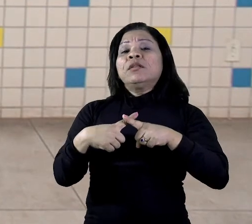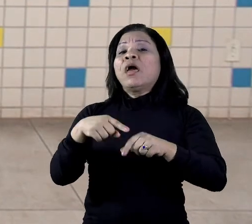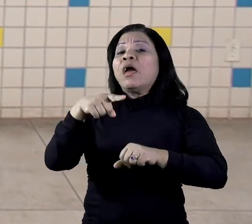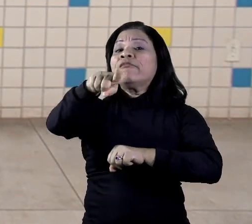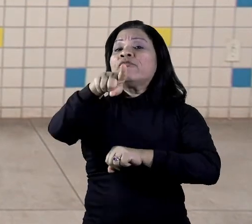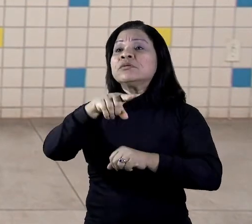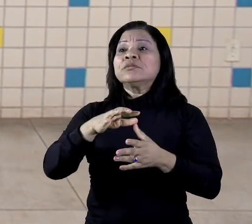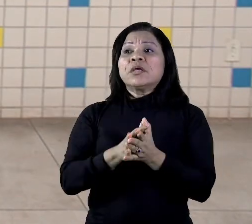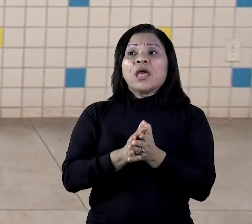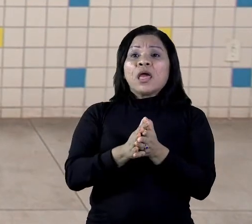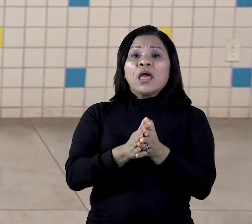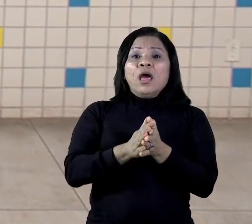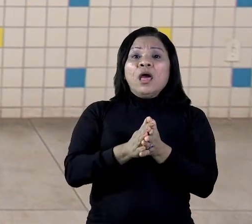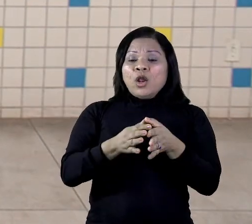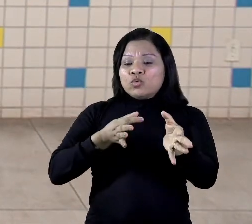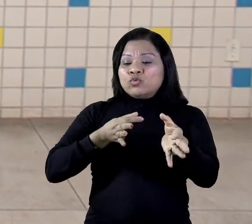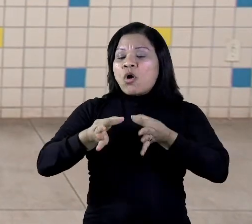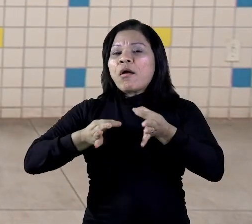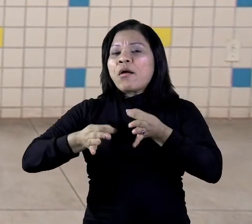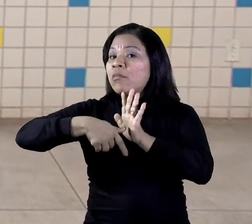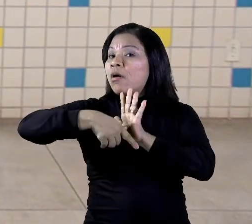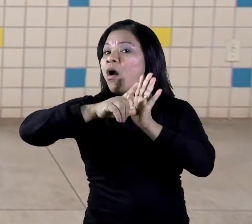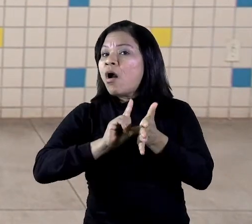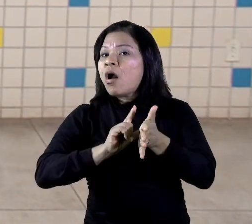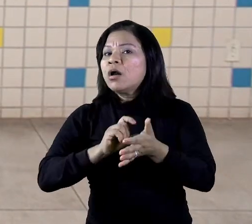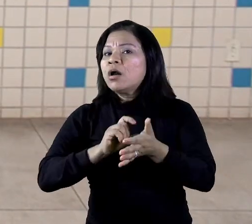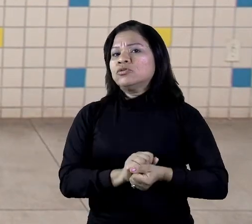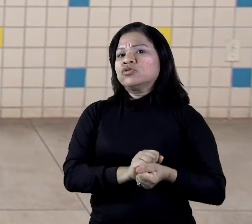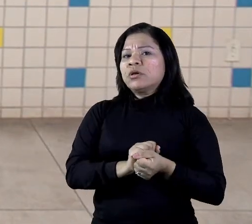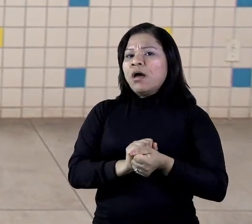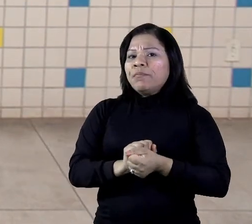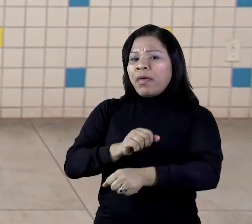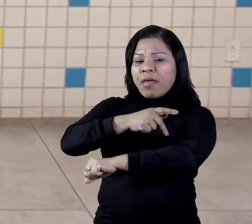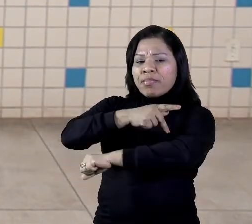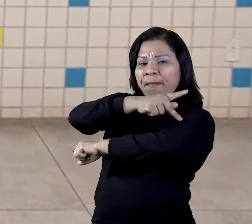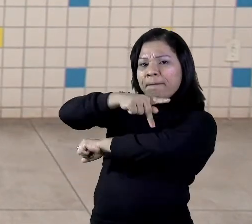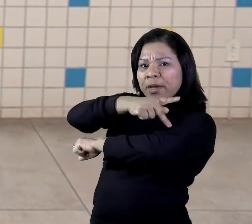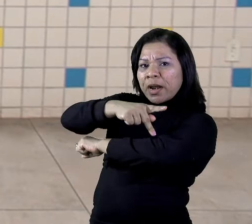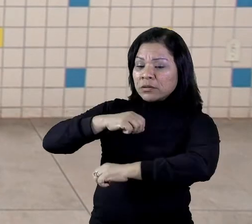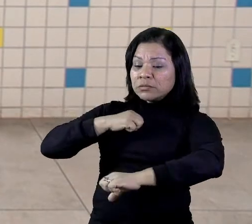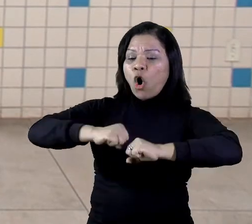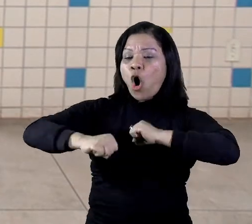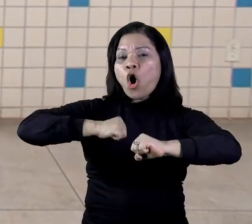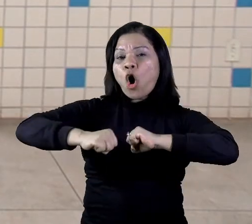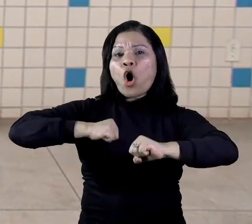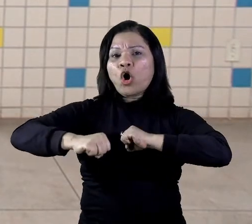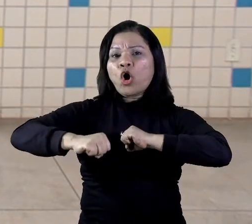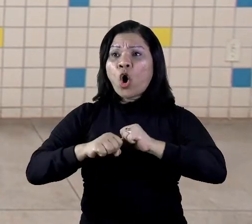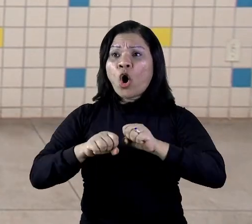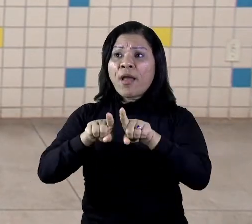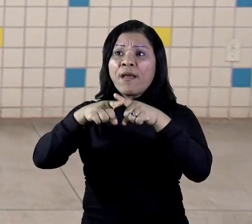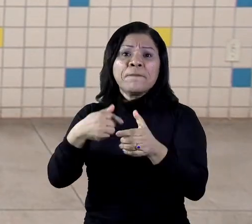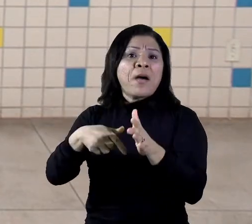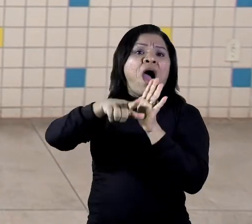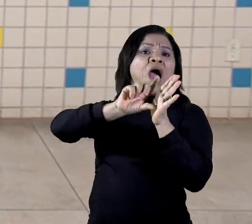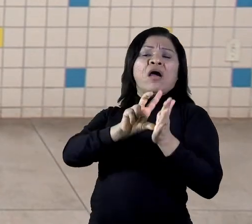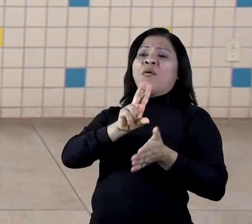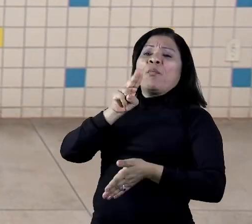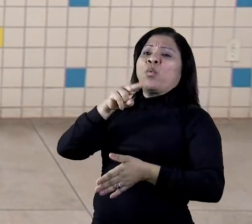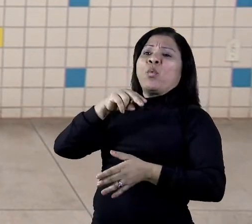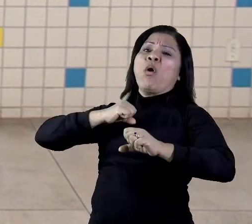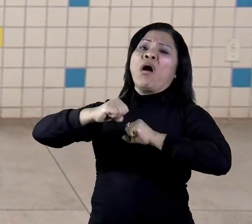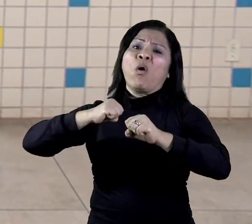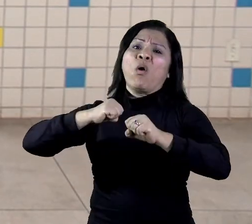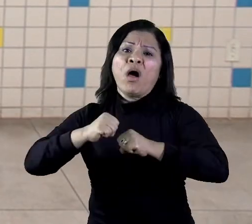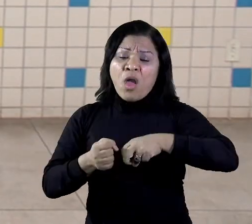uma corrida, correr 3 voltas ali na praça, sem nunca ter corrido. Claro que na primeira volta, na segunda volta já vou ter cãibra. Por quê? Por